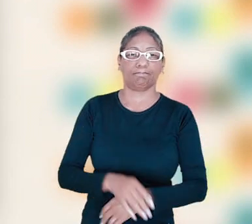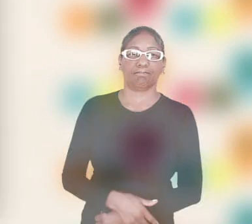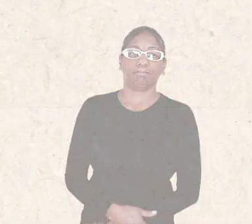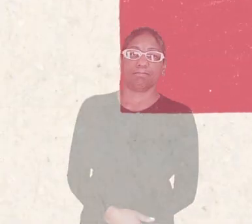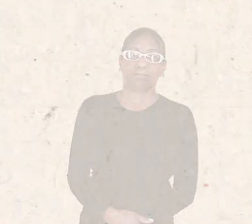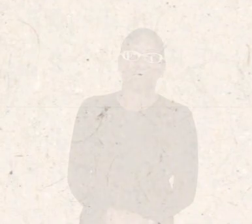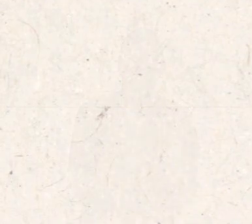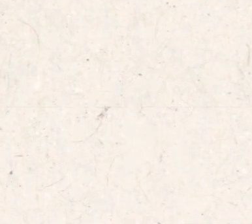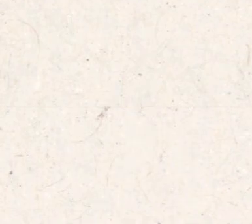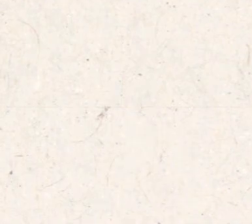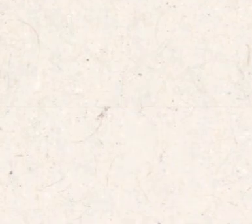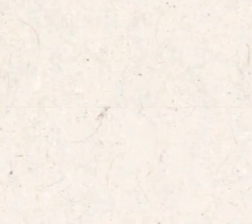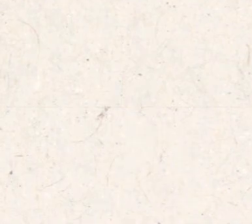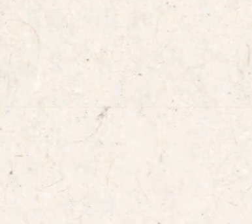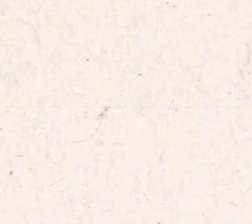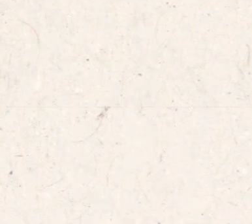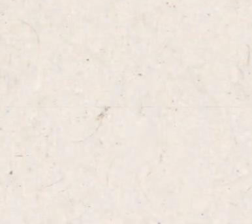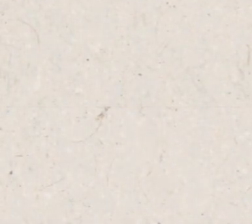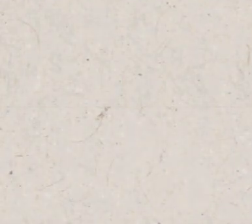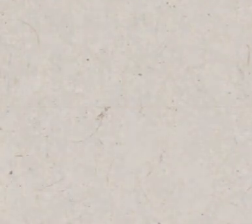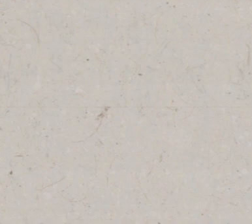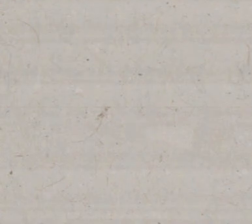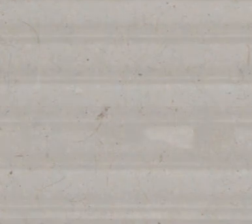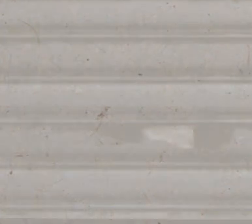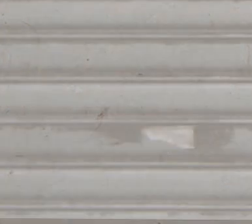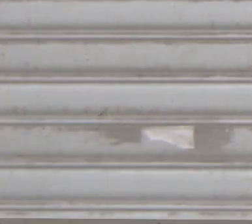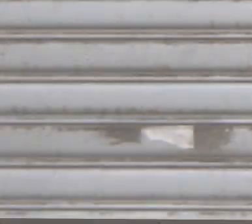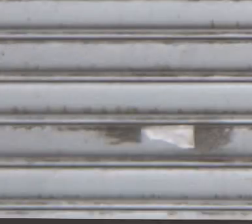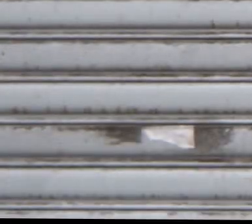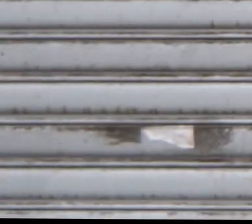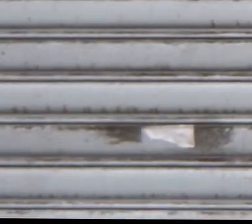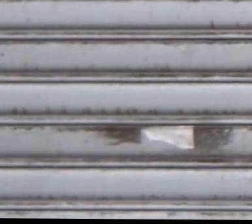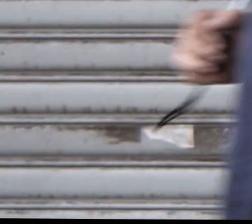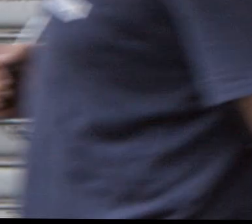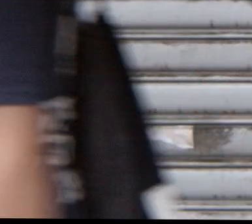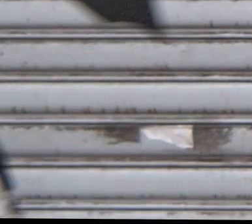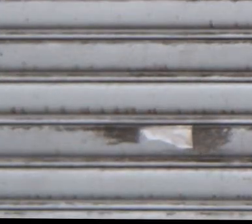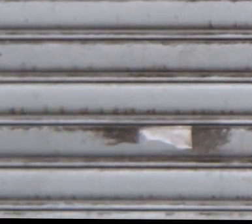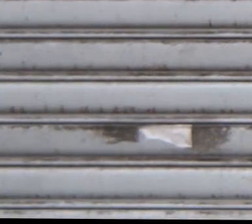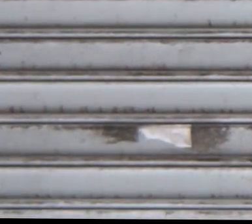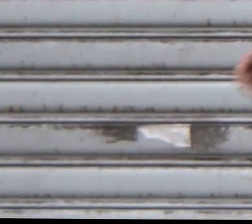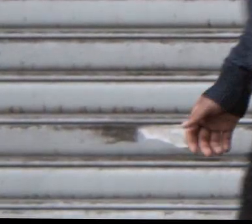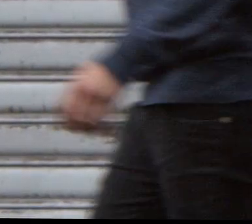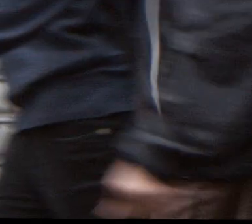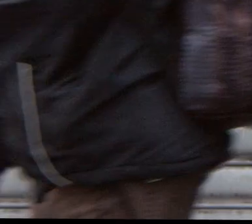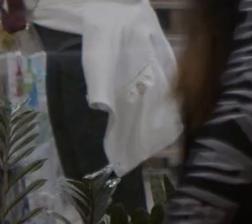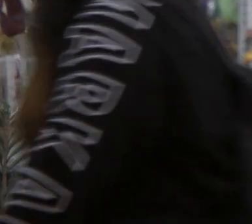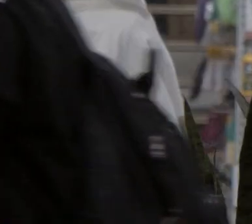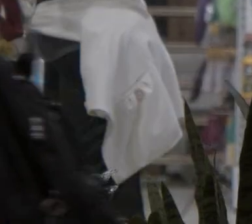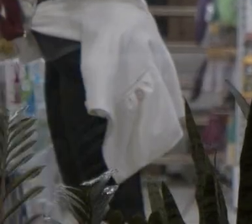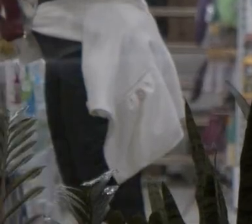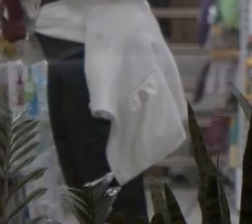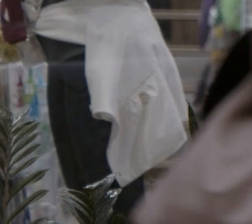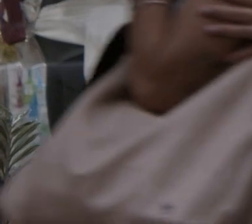suas ruas. Nota: ao longo do documentário, diversos pratos e ingredientes são apresentados. Porém, devido ao tempo disponível para a AD